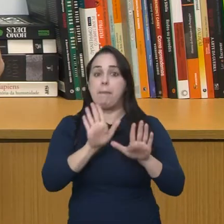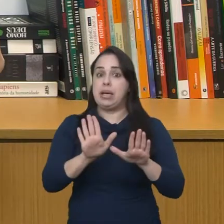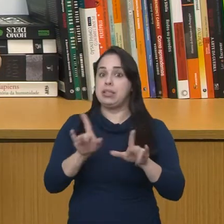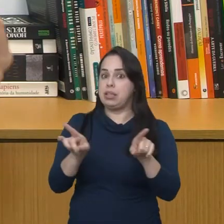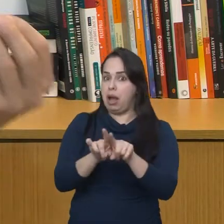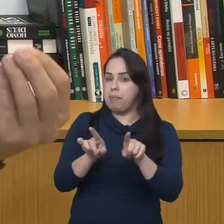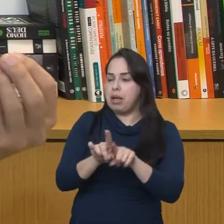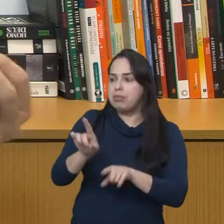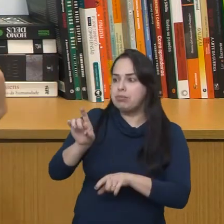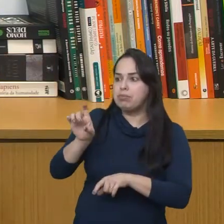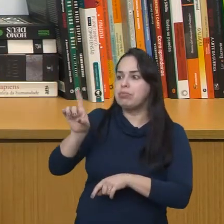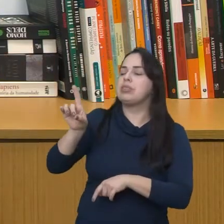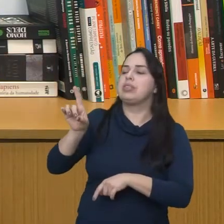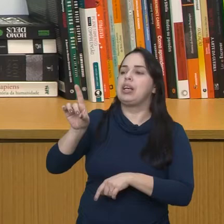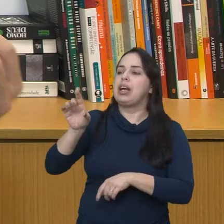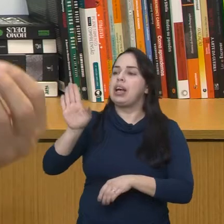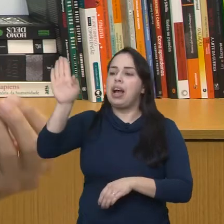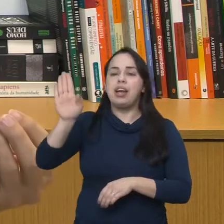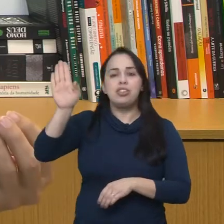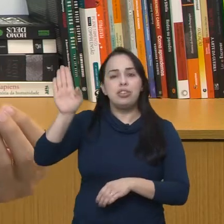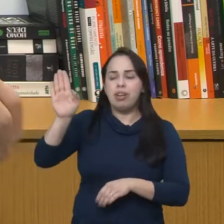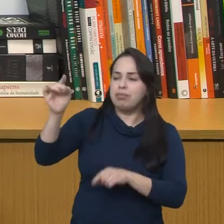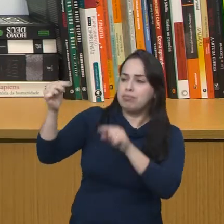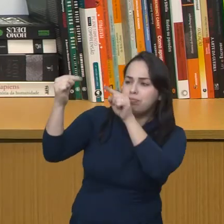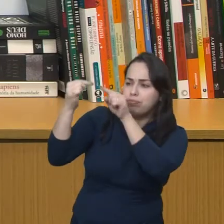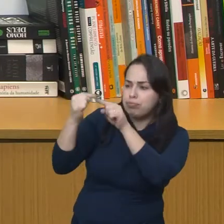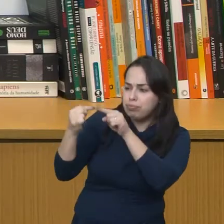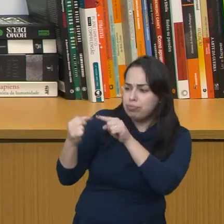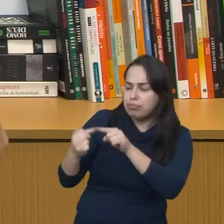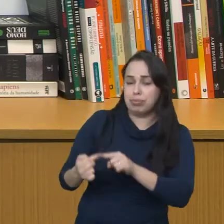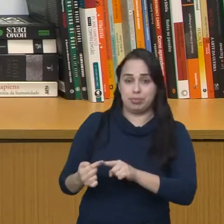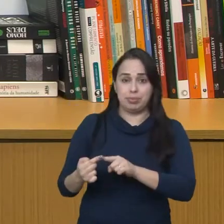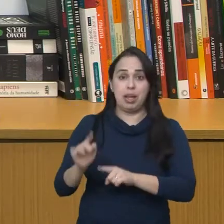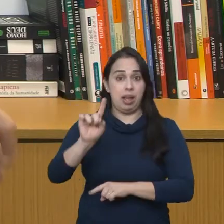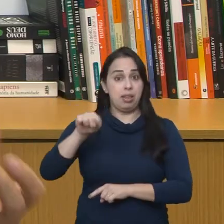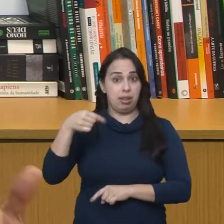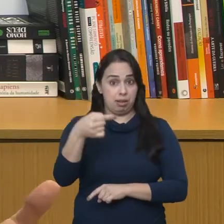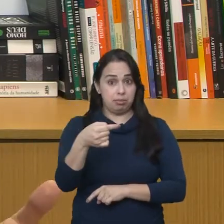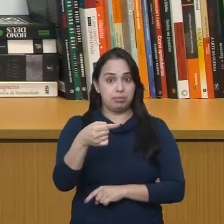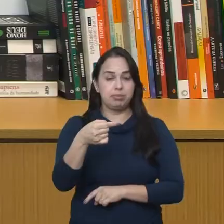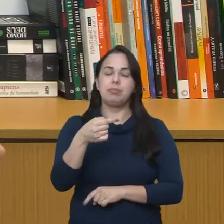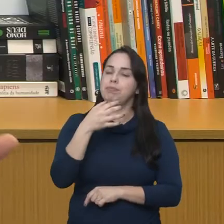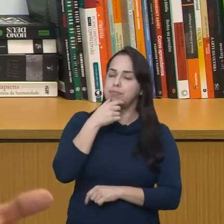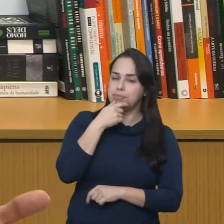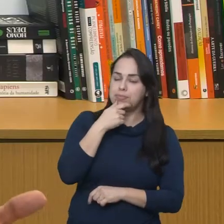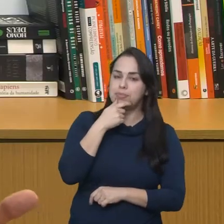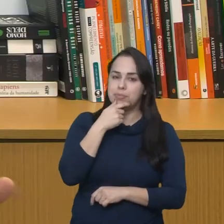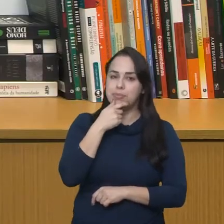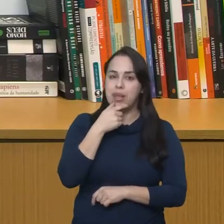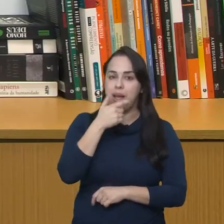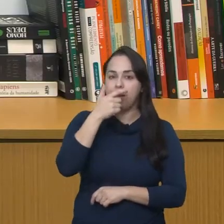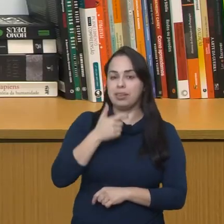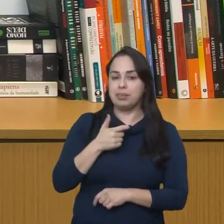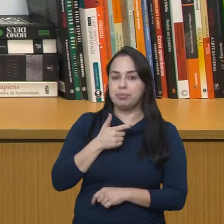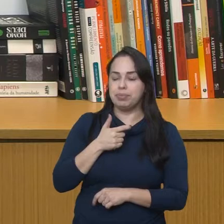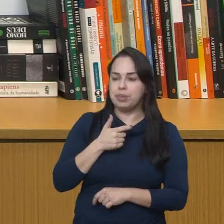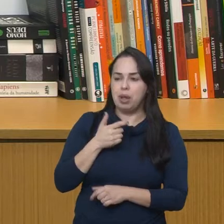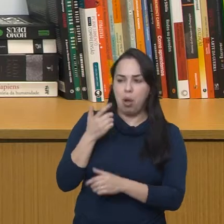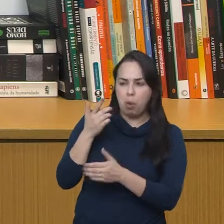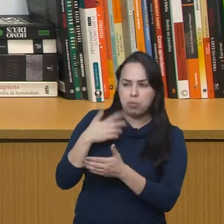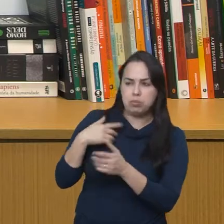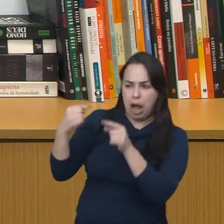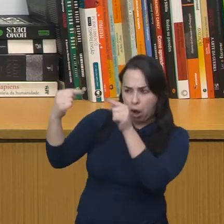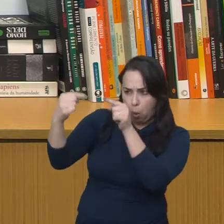também candidatos que tenham mais afinidade com as causas nas quais eu acredito. E depois disso, eu